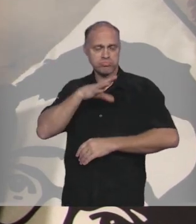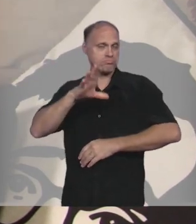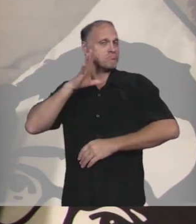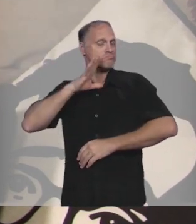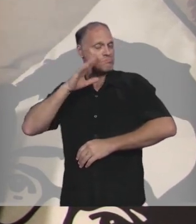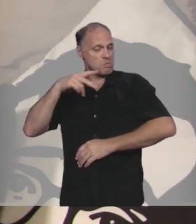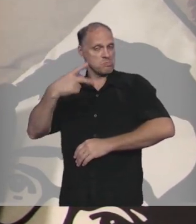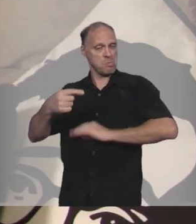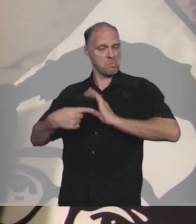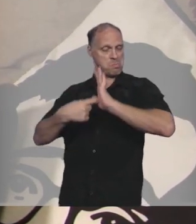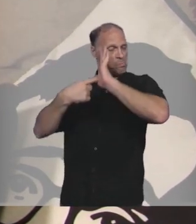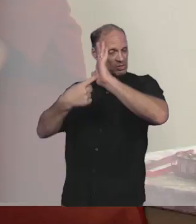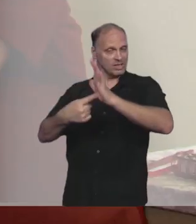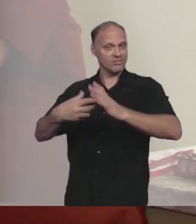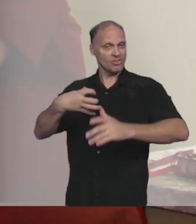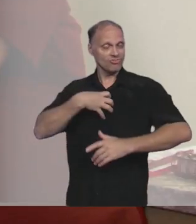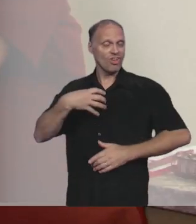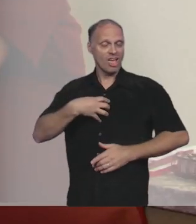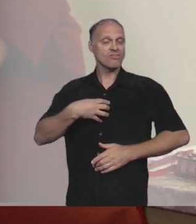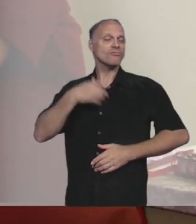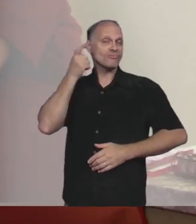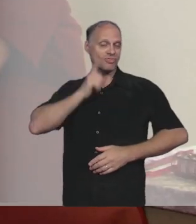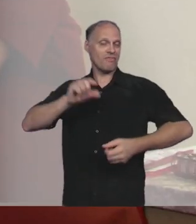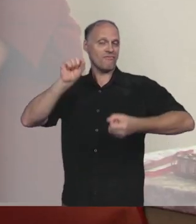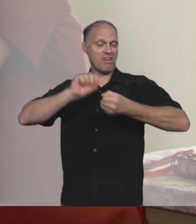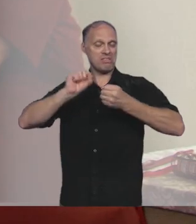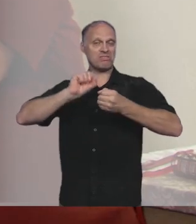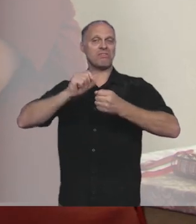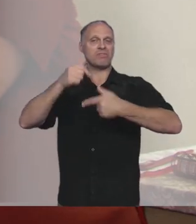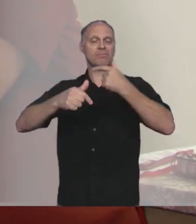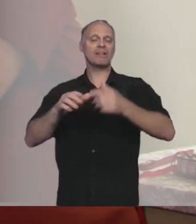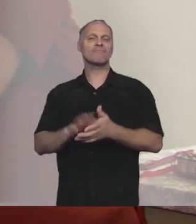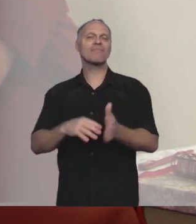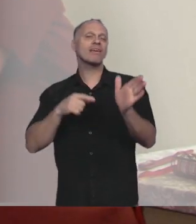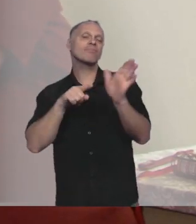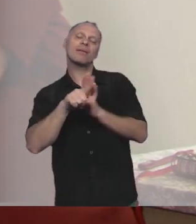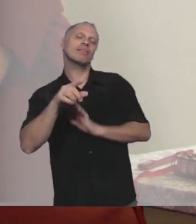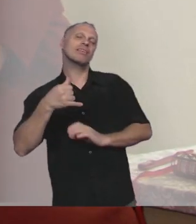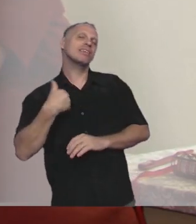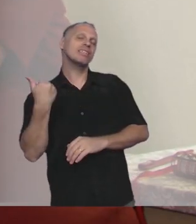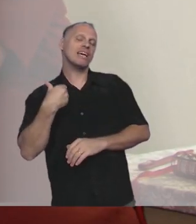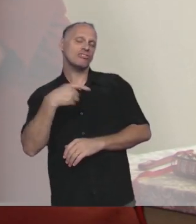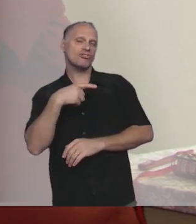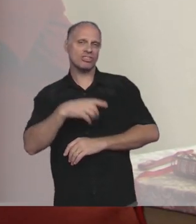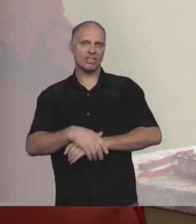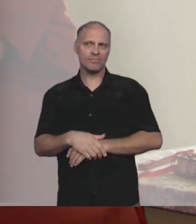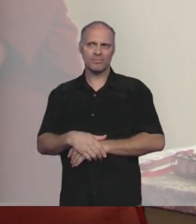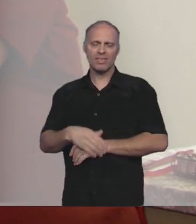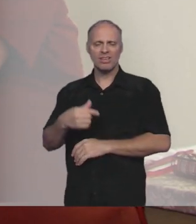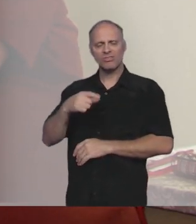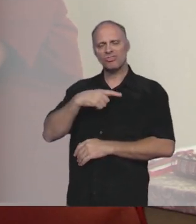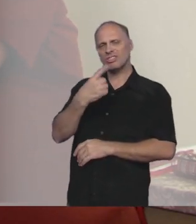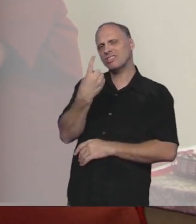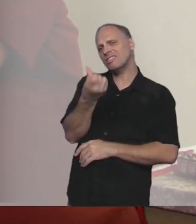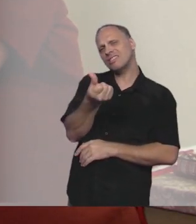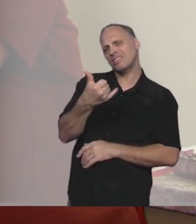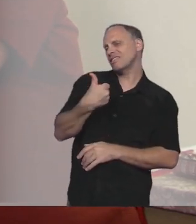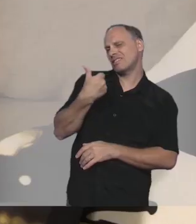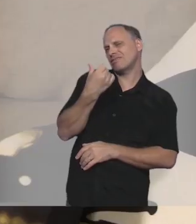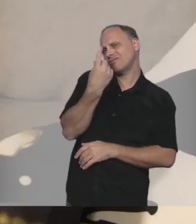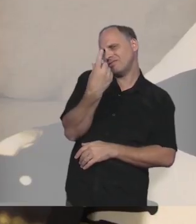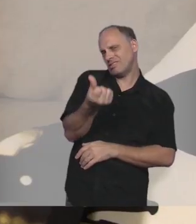se espalhou pela escola, né? Esse ato guerreiro, né? Que idade tu tinha? Do menino Desculpe. Leandro, ali eu estava com